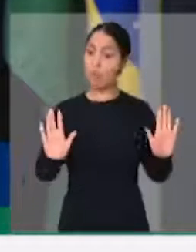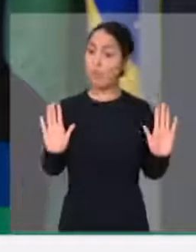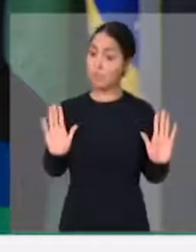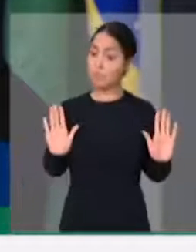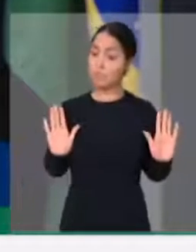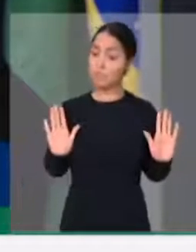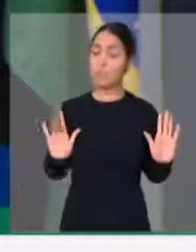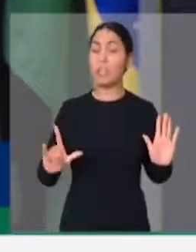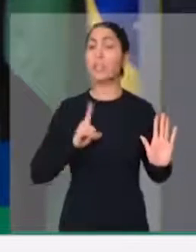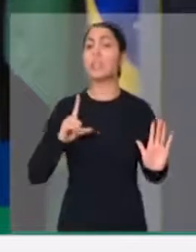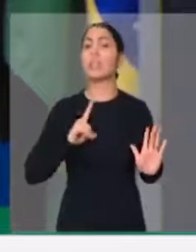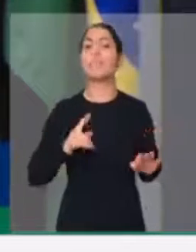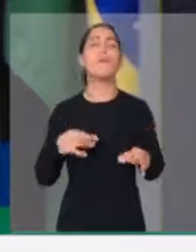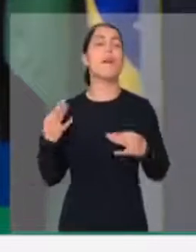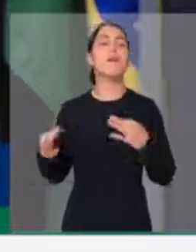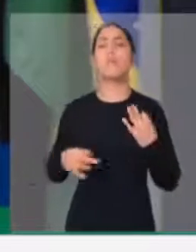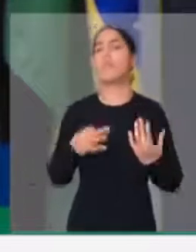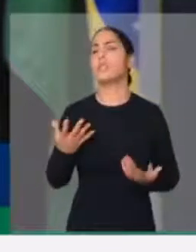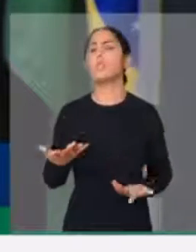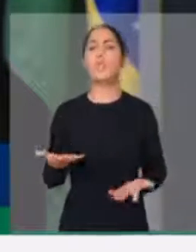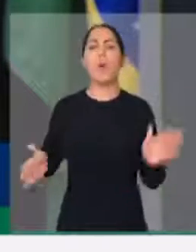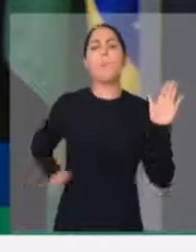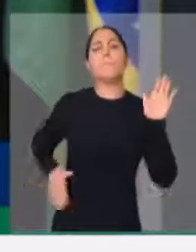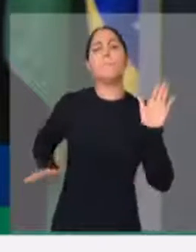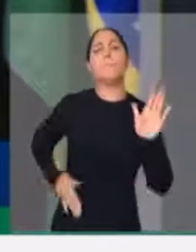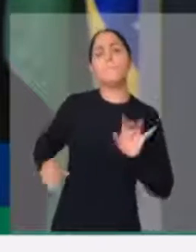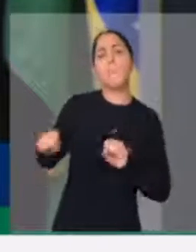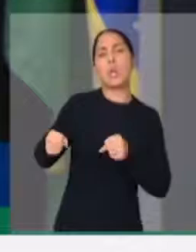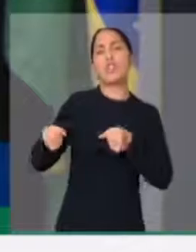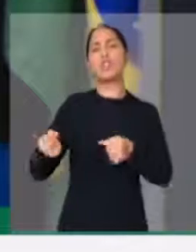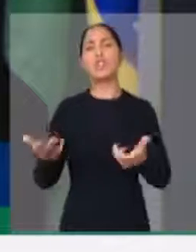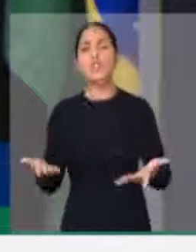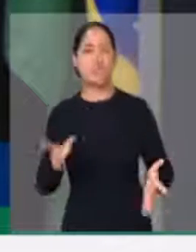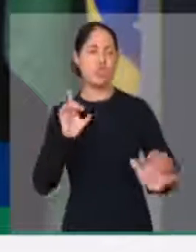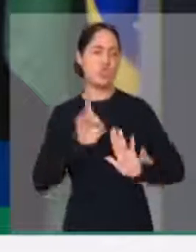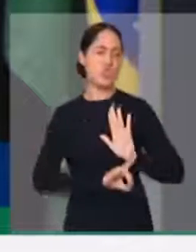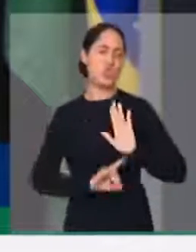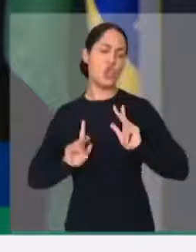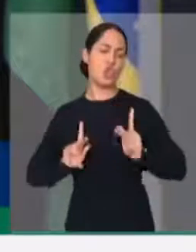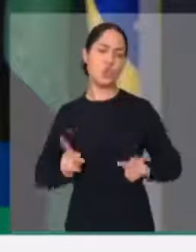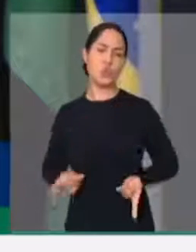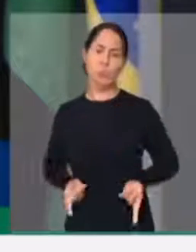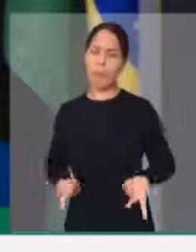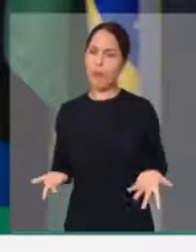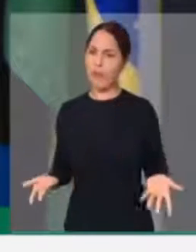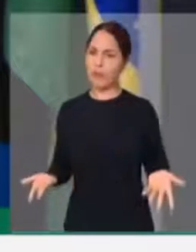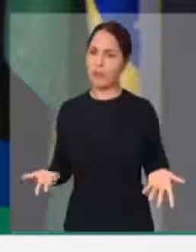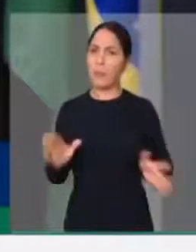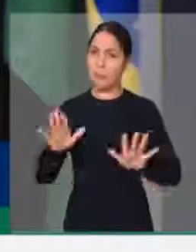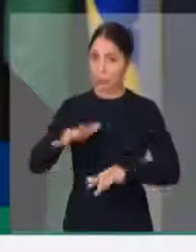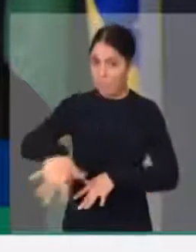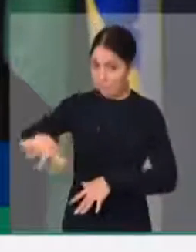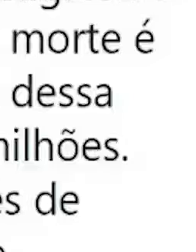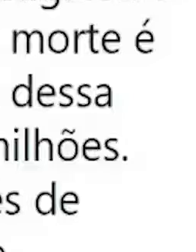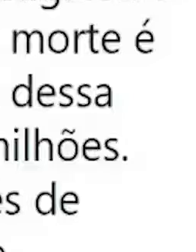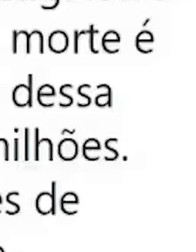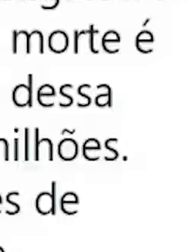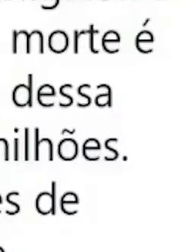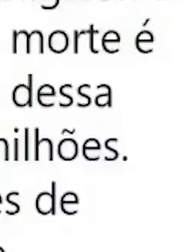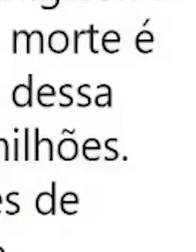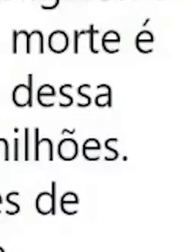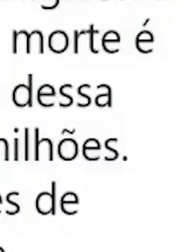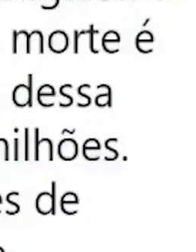um tesão em defender o bandido em falar em Direitos Humanos quando é para criminosos como esses